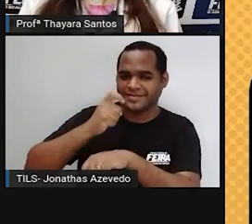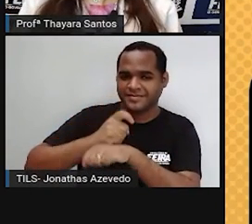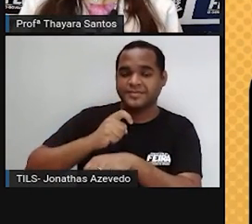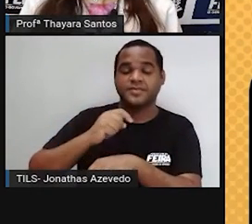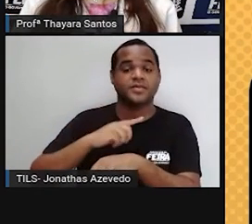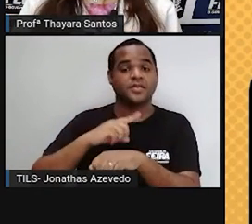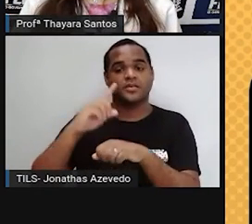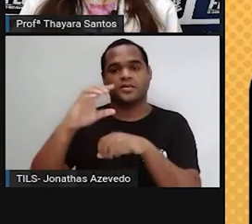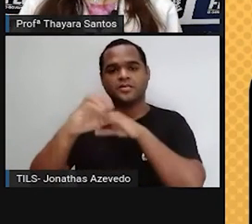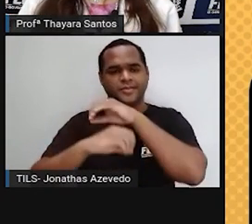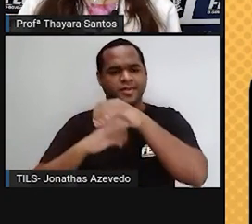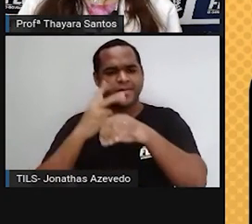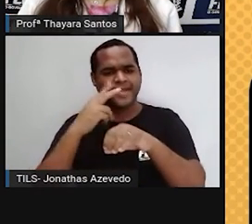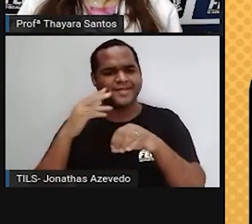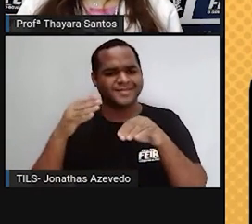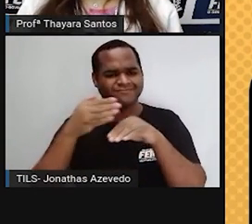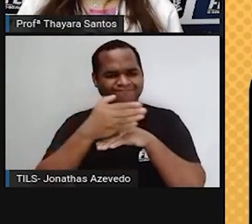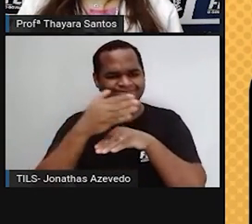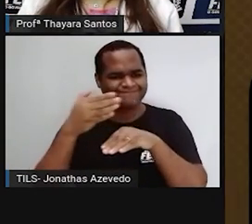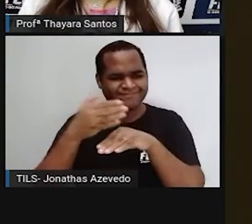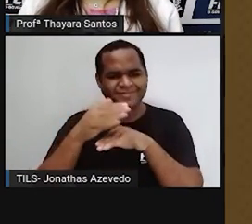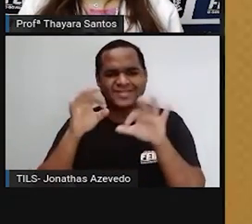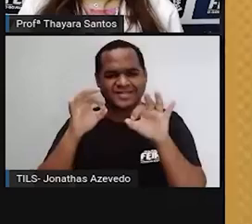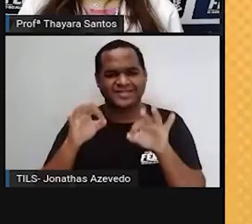irregular ao redor do Sol.